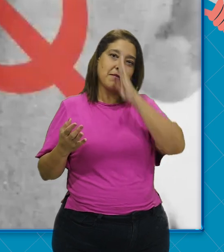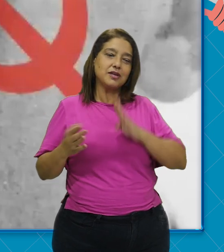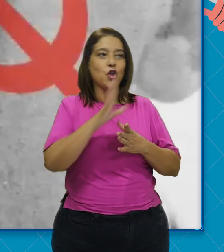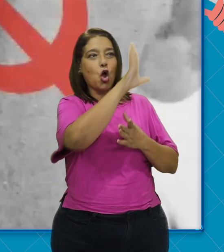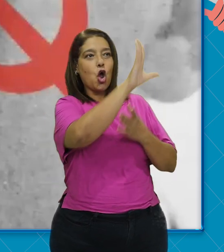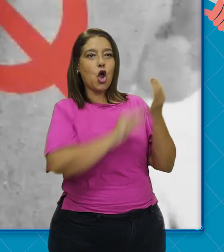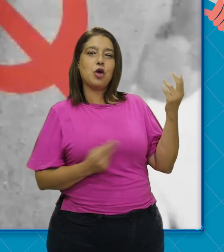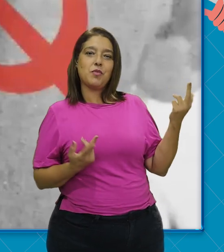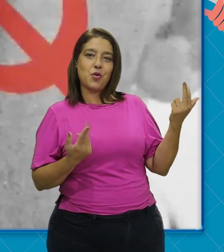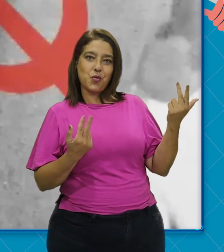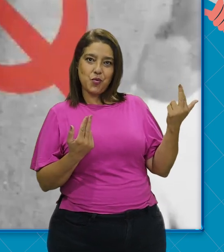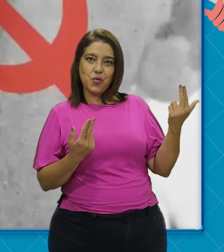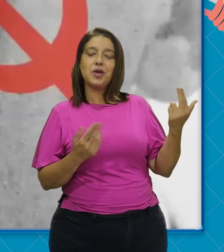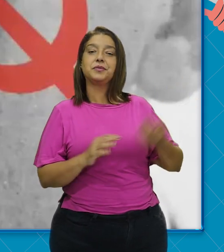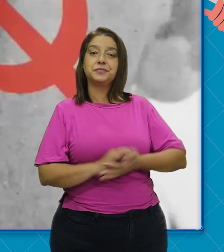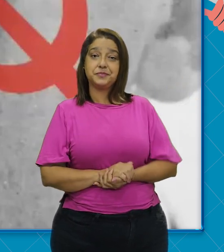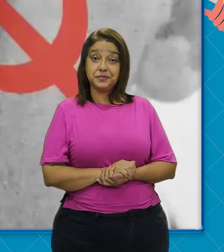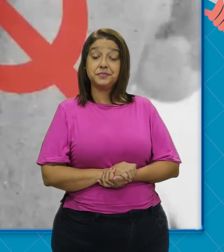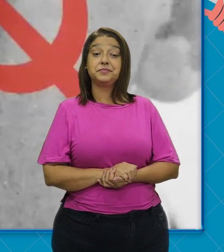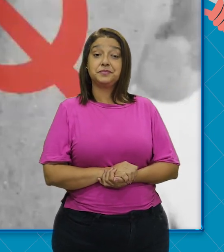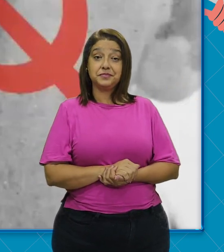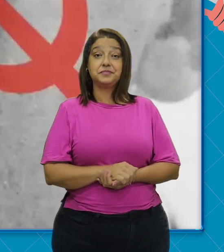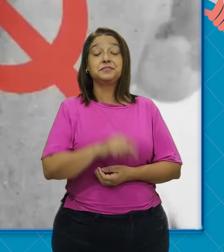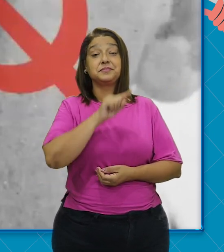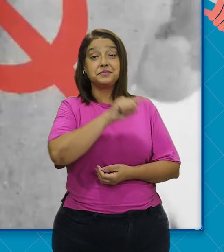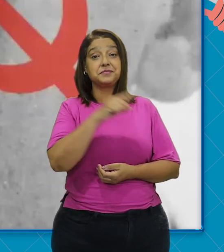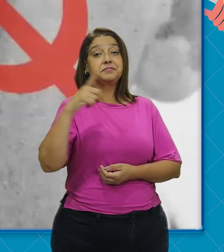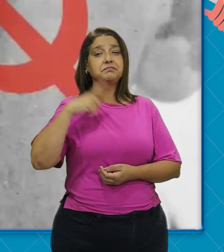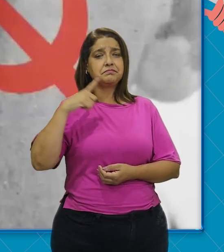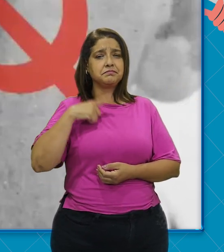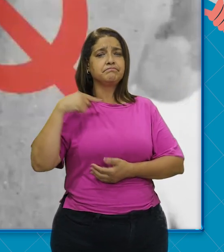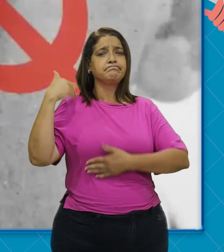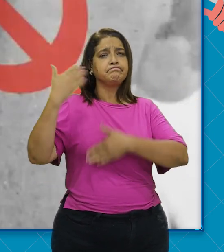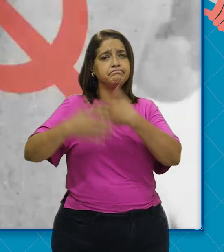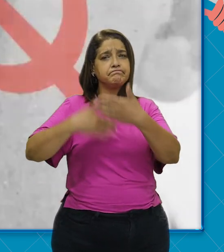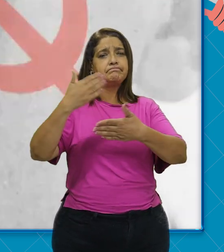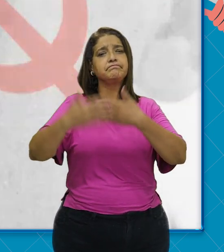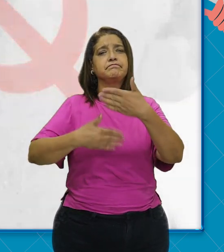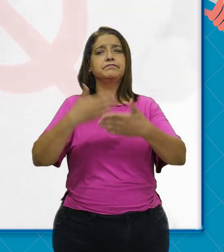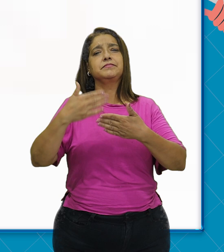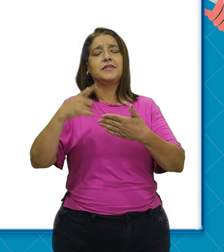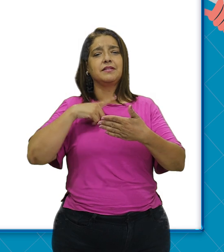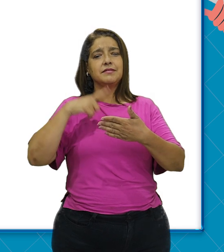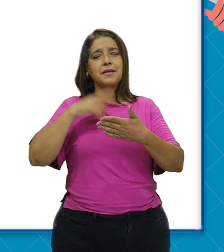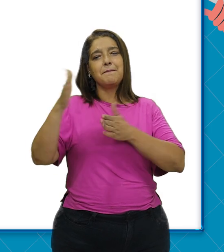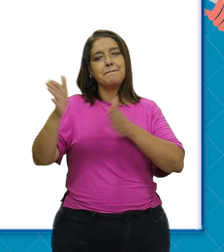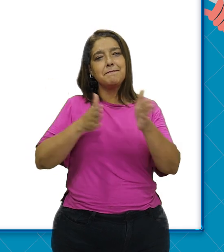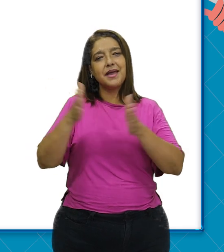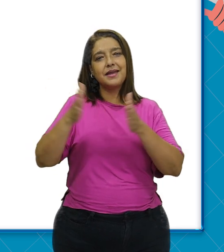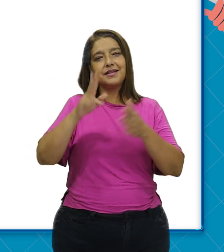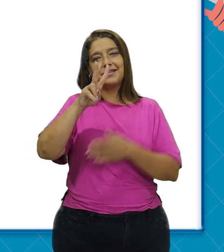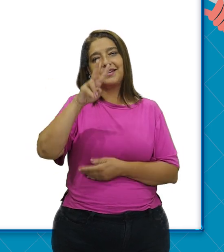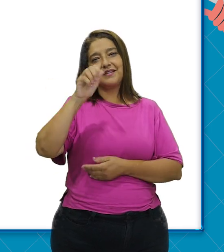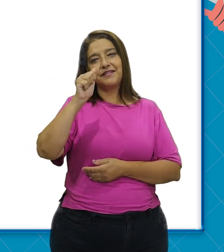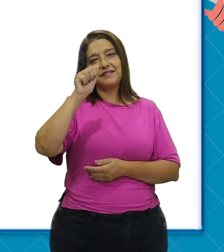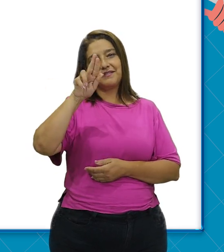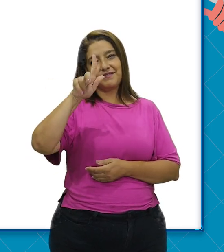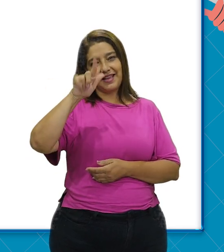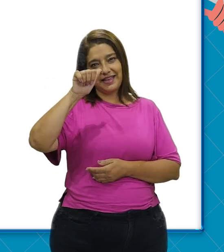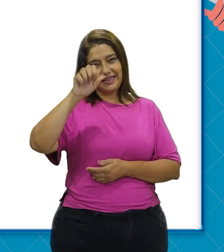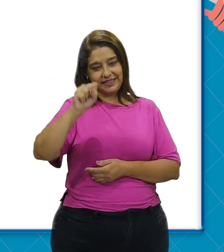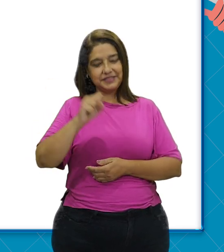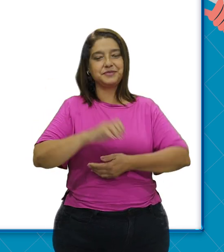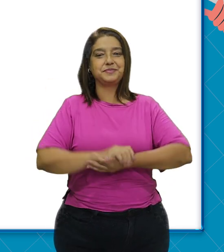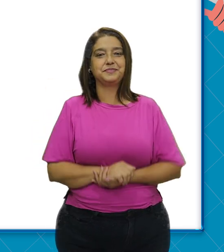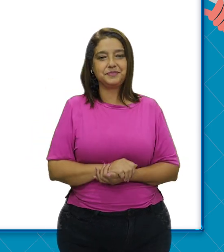Ele causou bastante, e você com certeza vai voltar a ouvir falar sobre ele na Era Vargas. Em